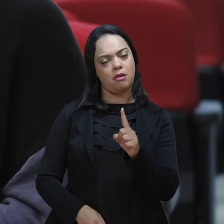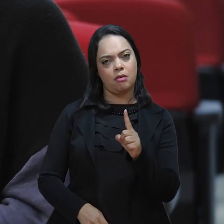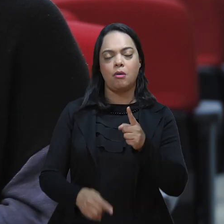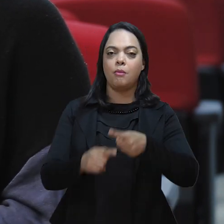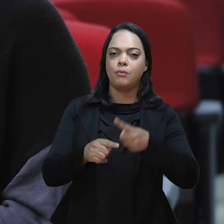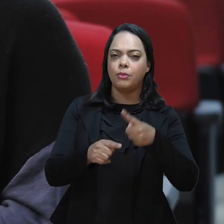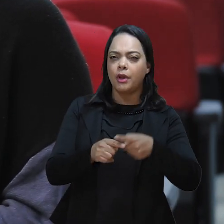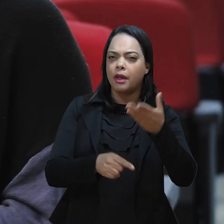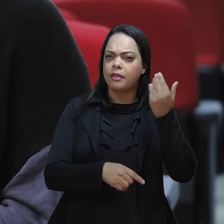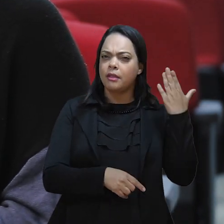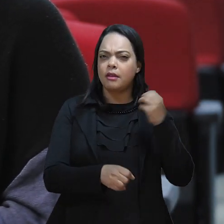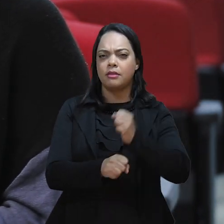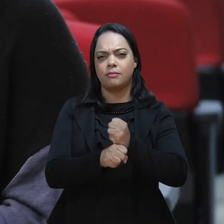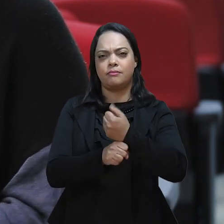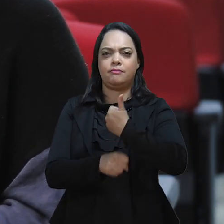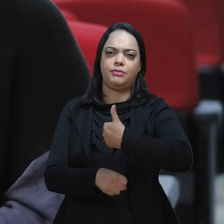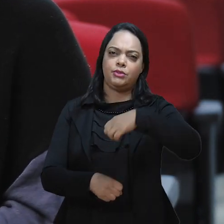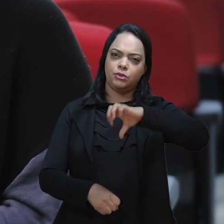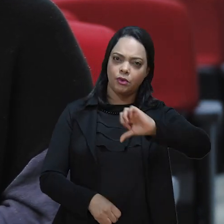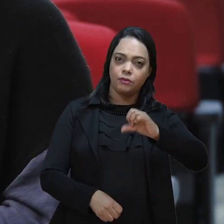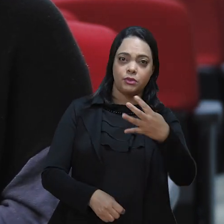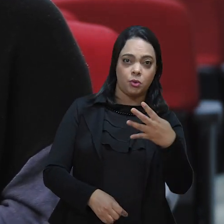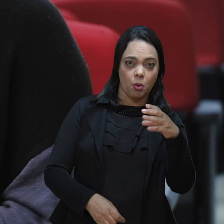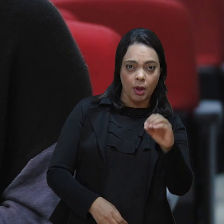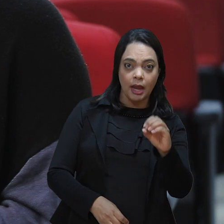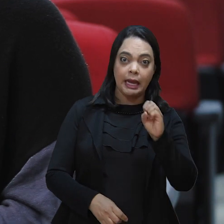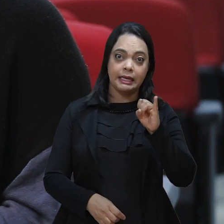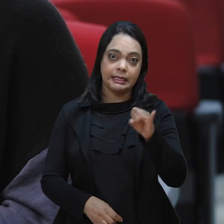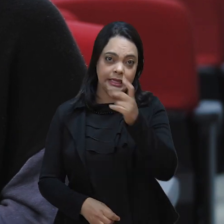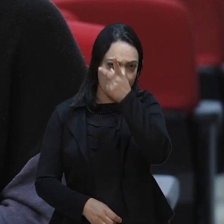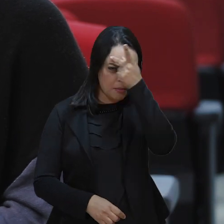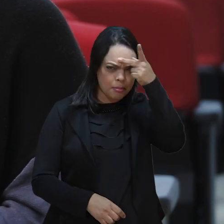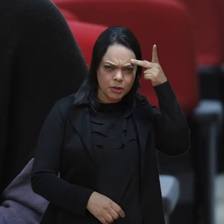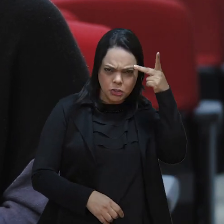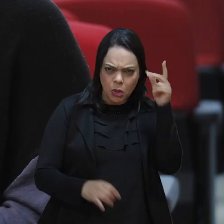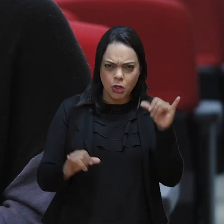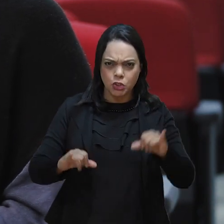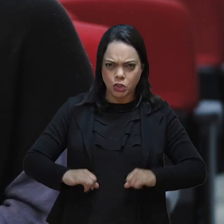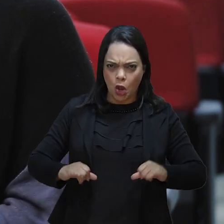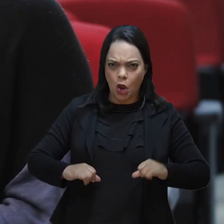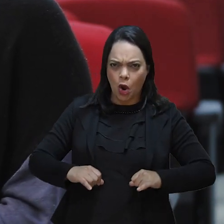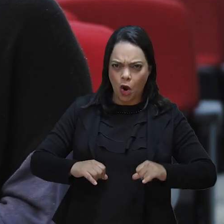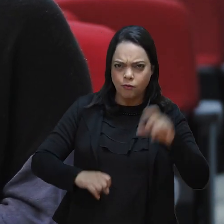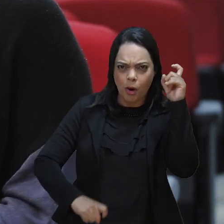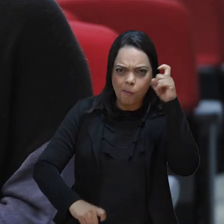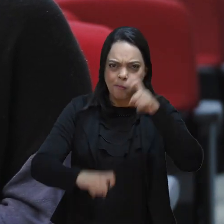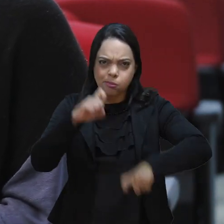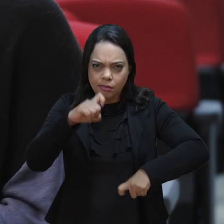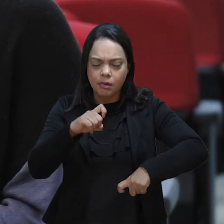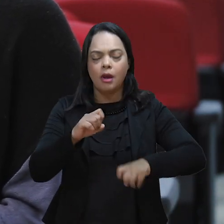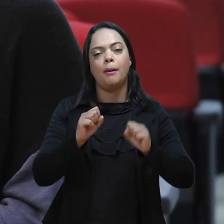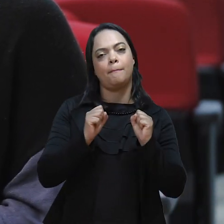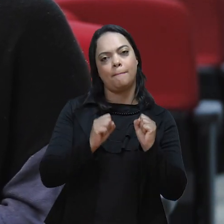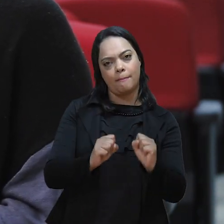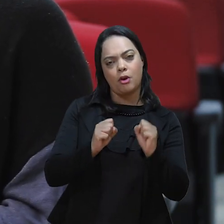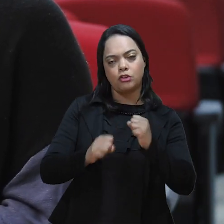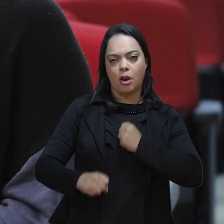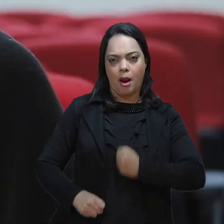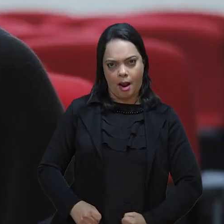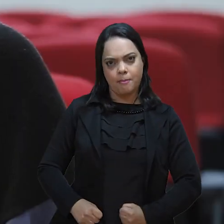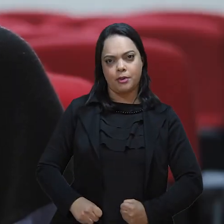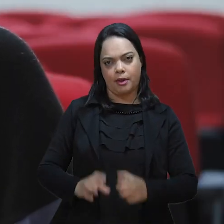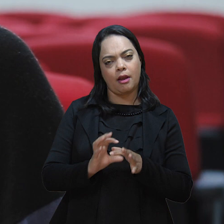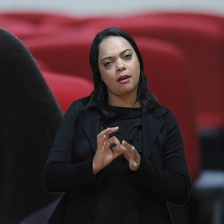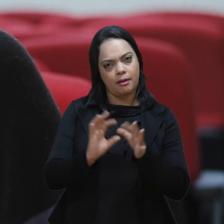desde 1940, nos casos de gravidez em decorrência de estupro, o aborto é permitido por lei no nosso